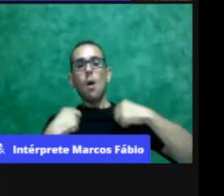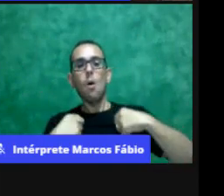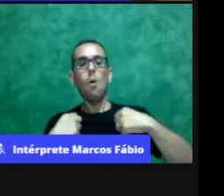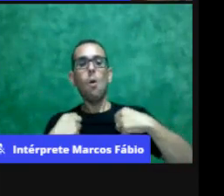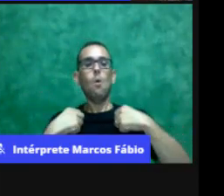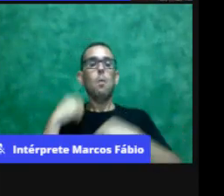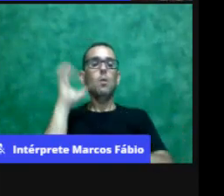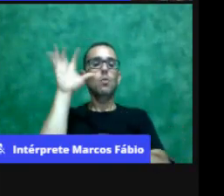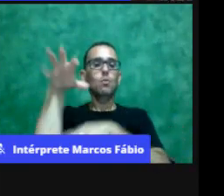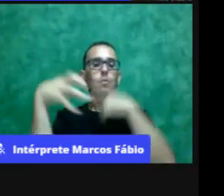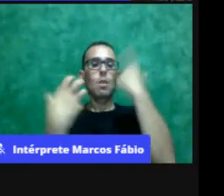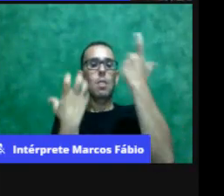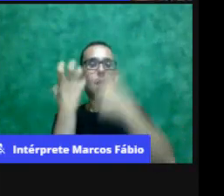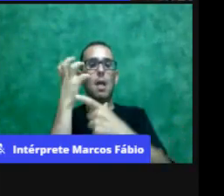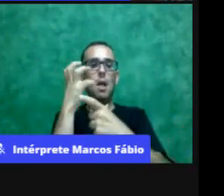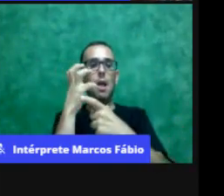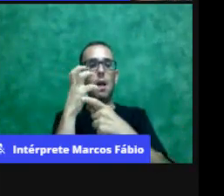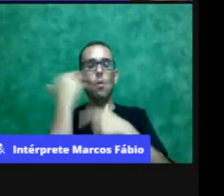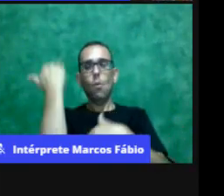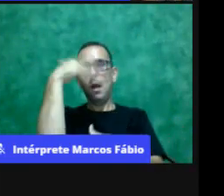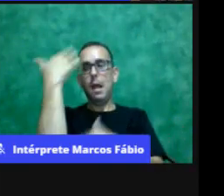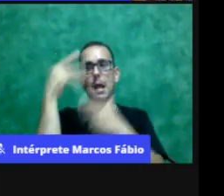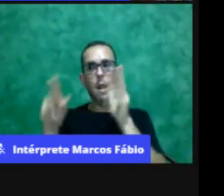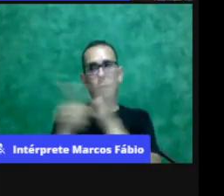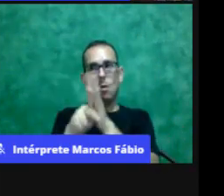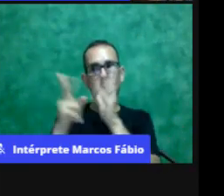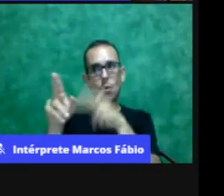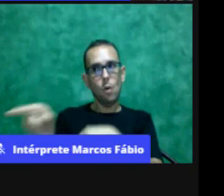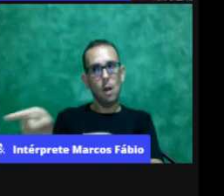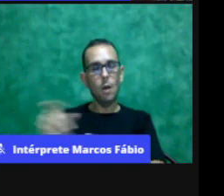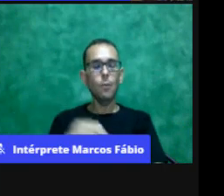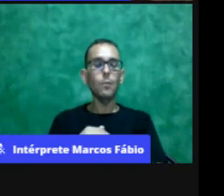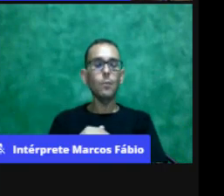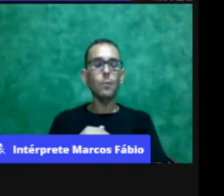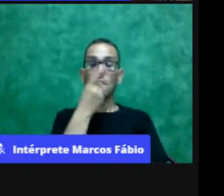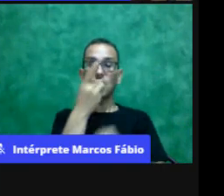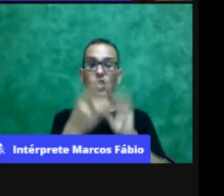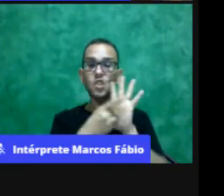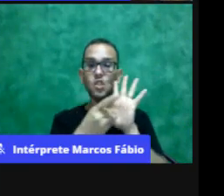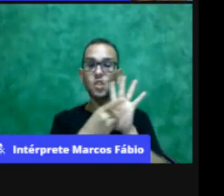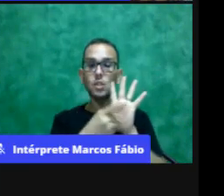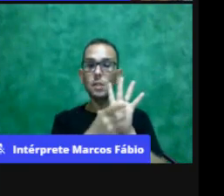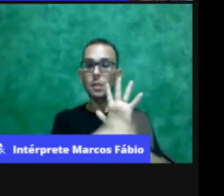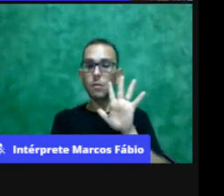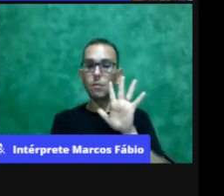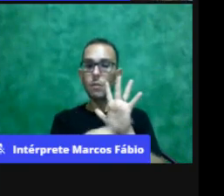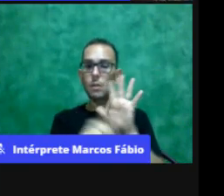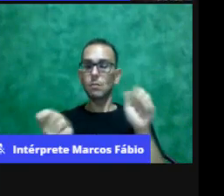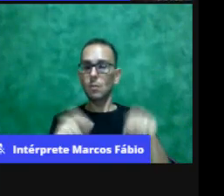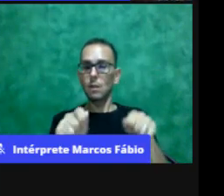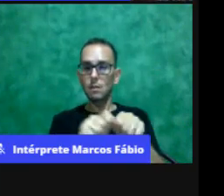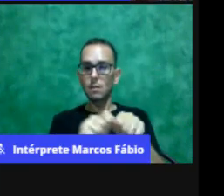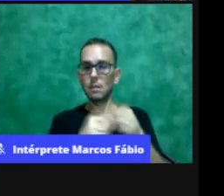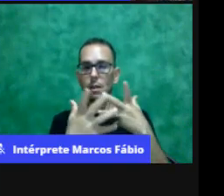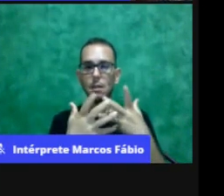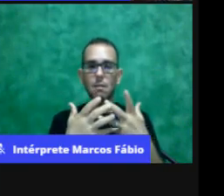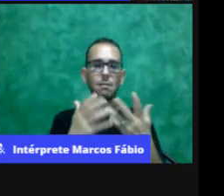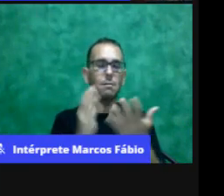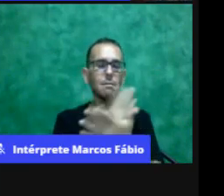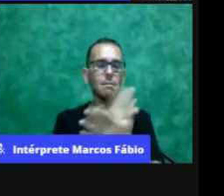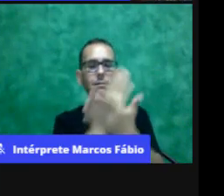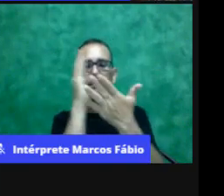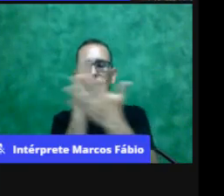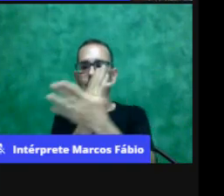do boneco, colocar ele mais com a sua carinha, só com as dicas que eles dão lá, você vai jogando, vai fazendo